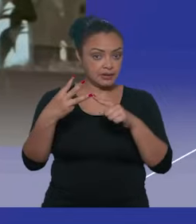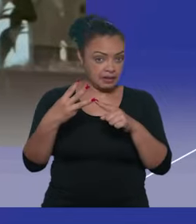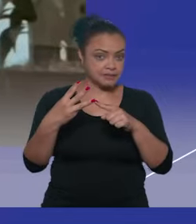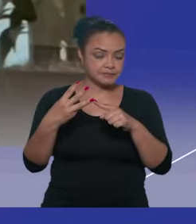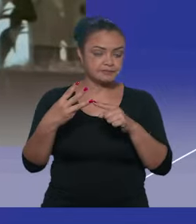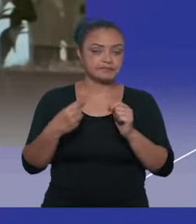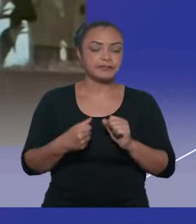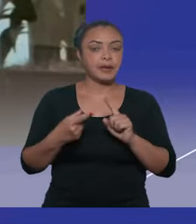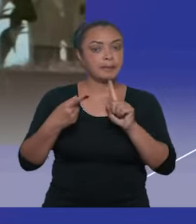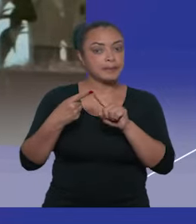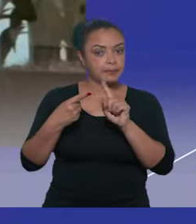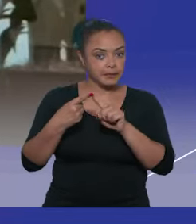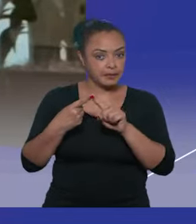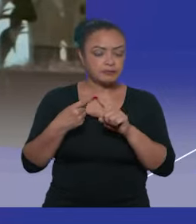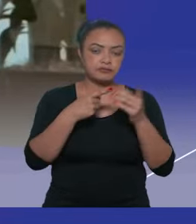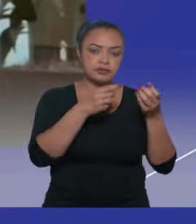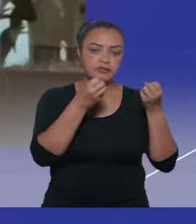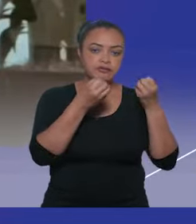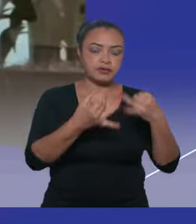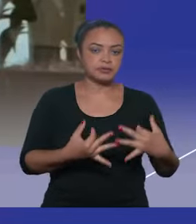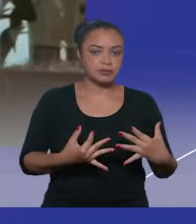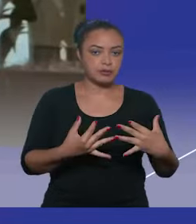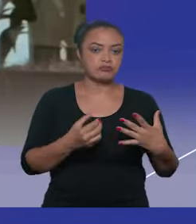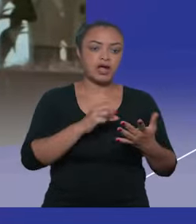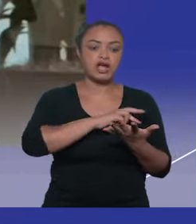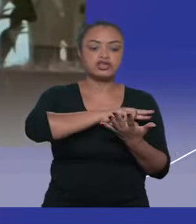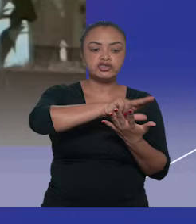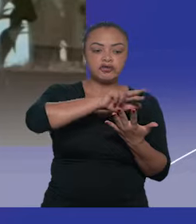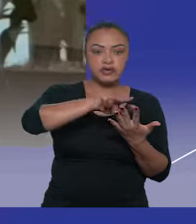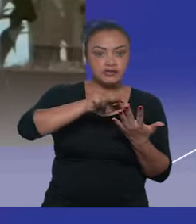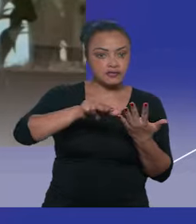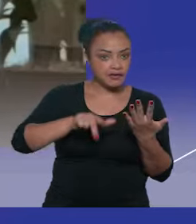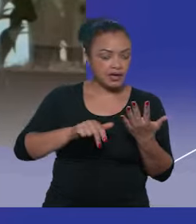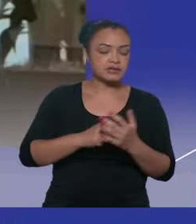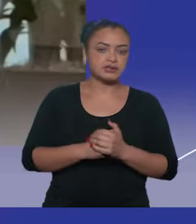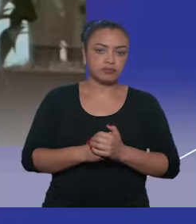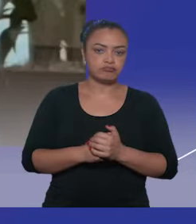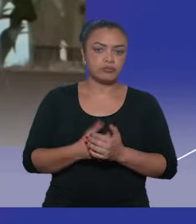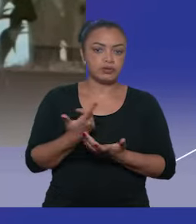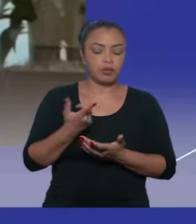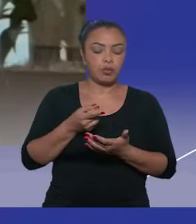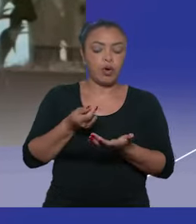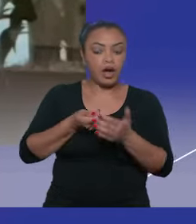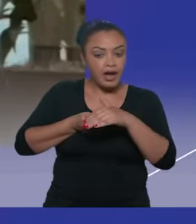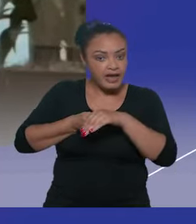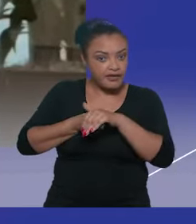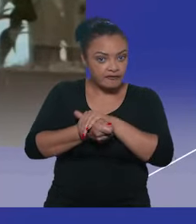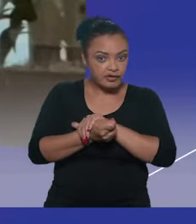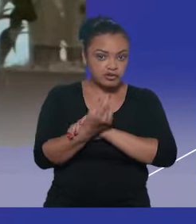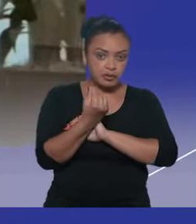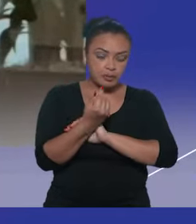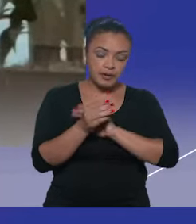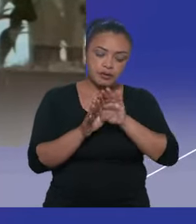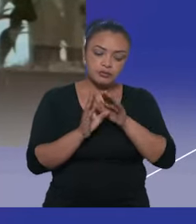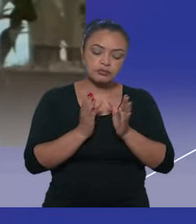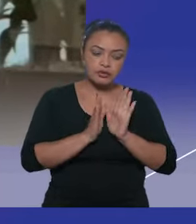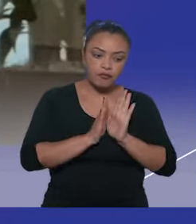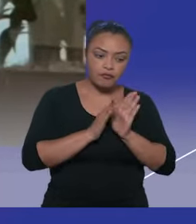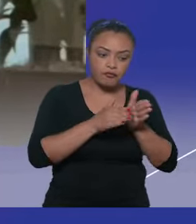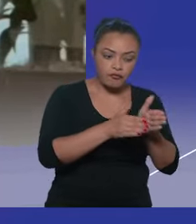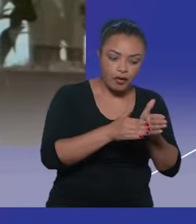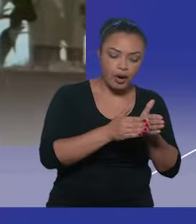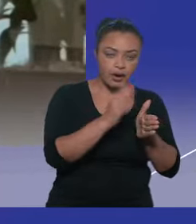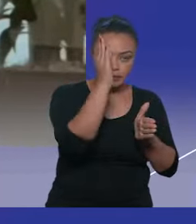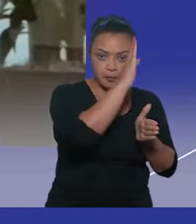internacional, eu botaria três pontos principais. Um, você já mencionou, a diversificação.